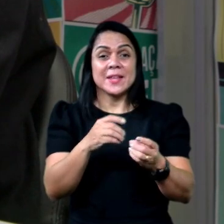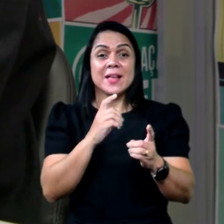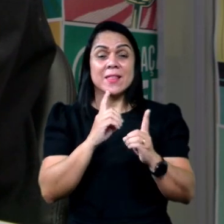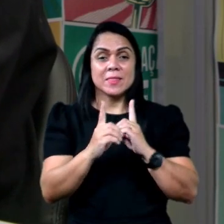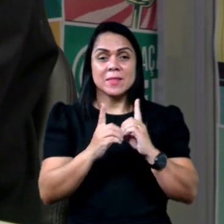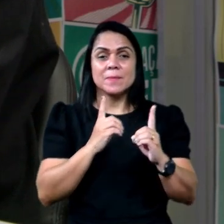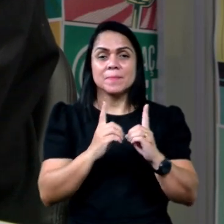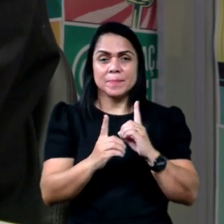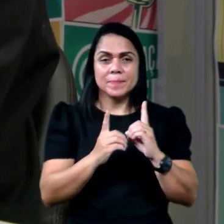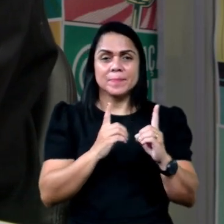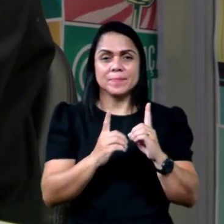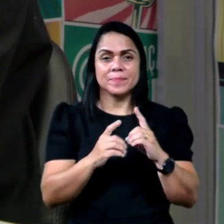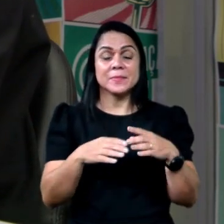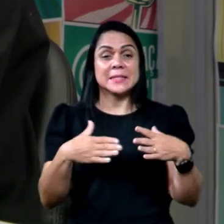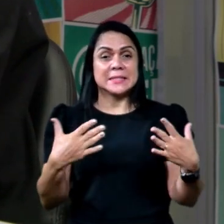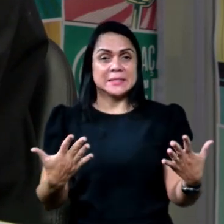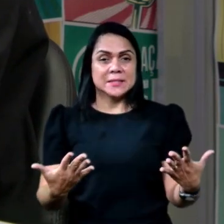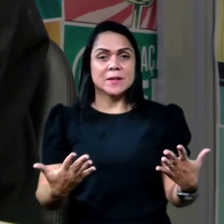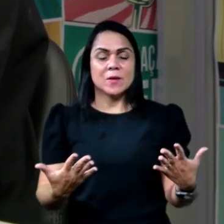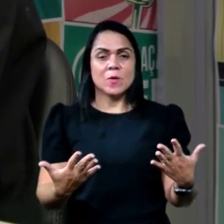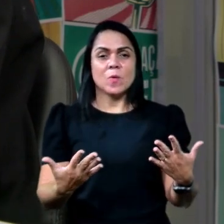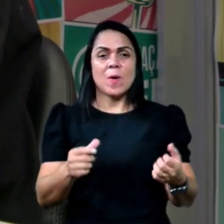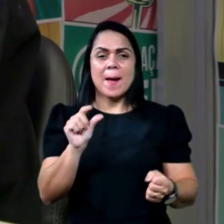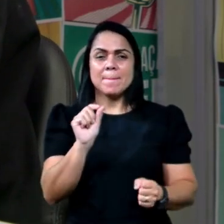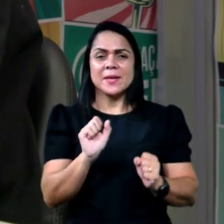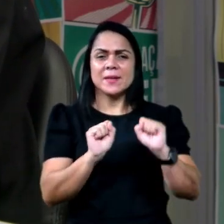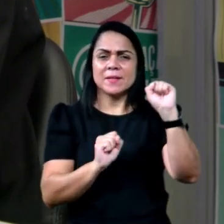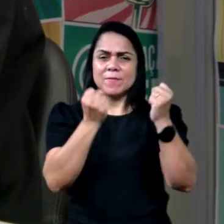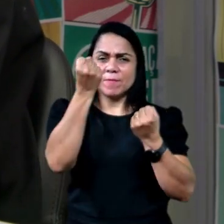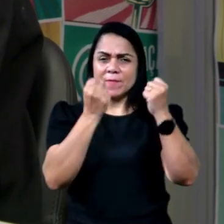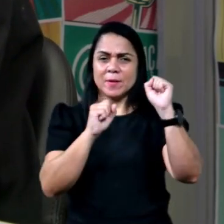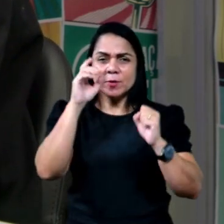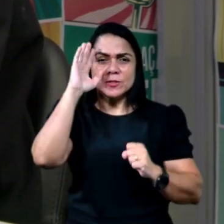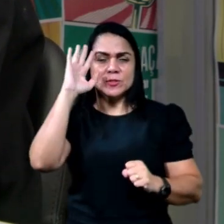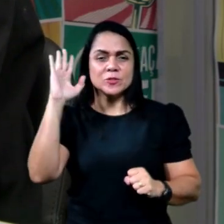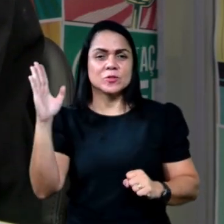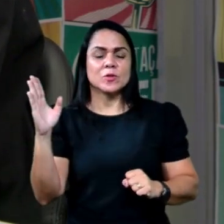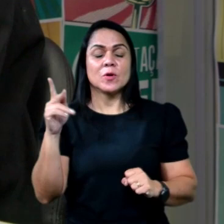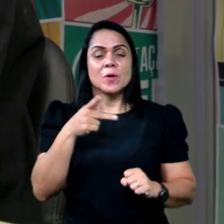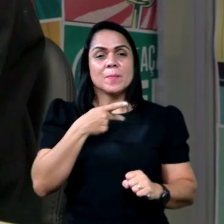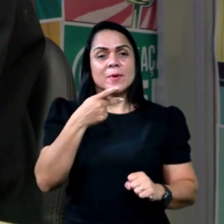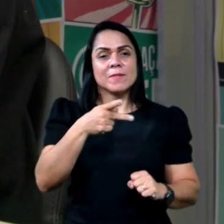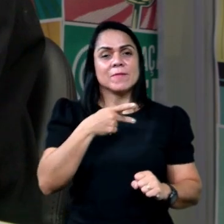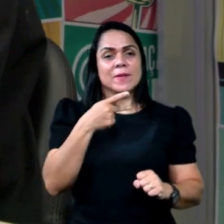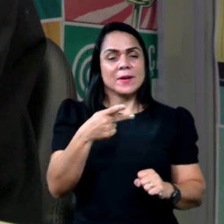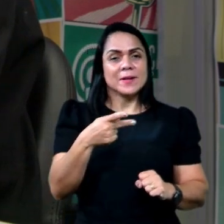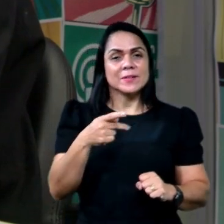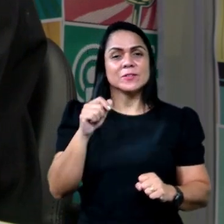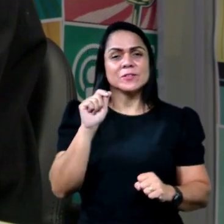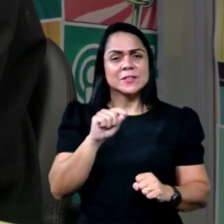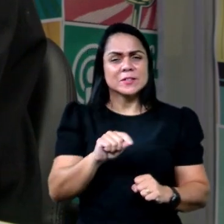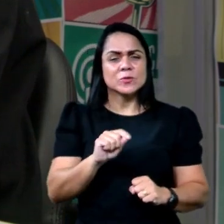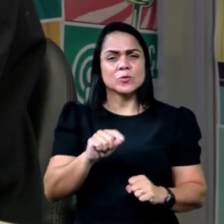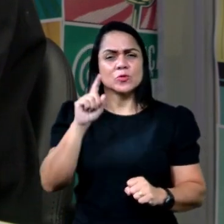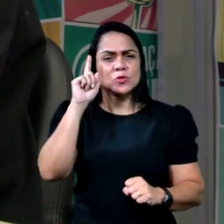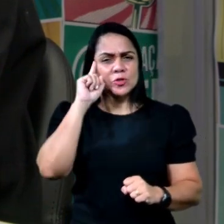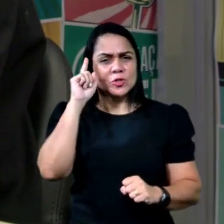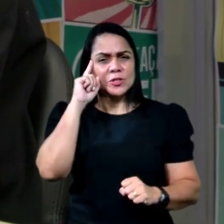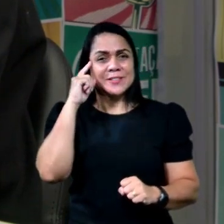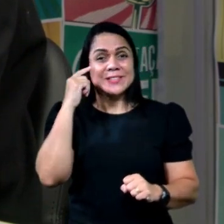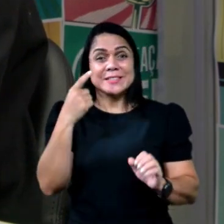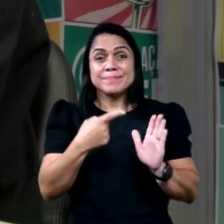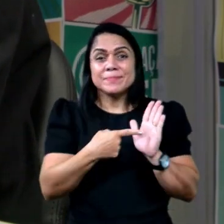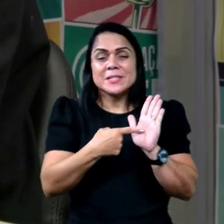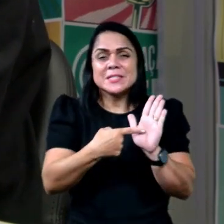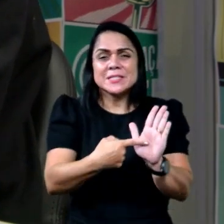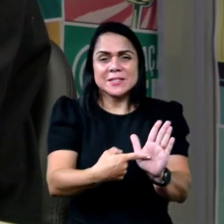a Pequena Fábrica de Sonhos também foi um projeto para dizer, olha, a ODS2 está todo dia na sua cara. Você está se dando conta que